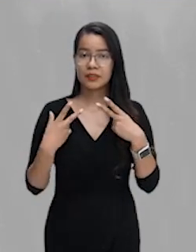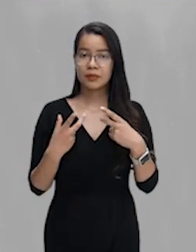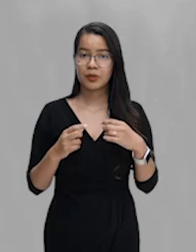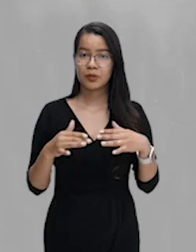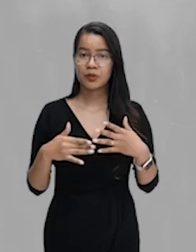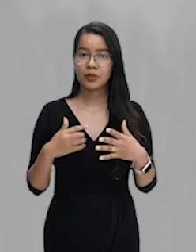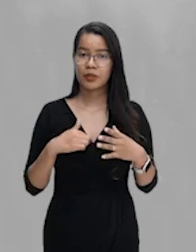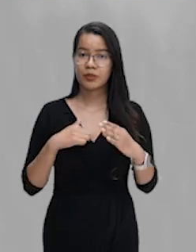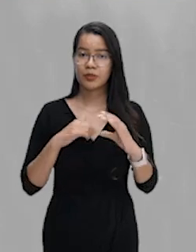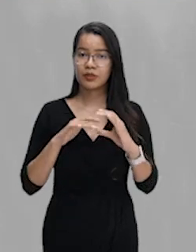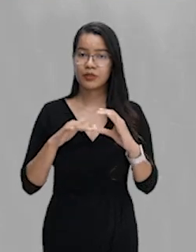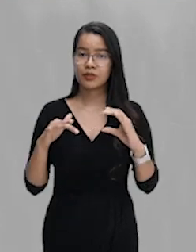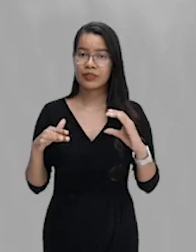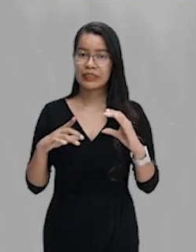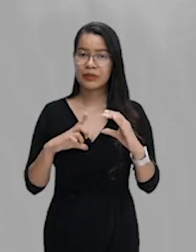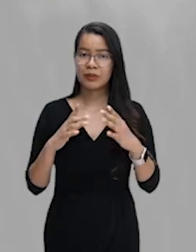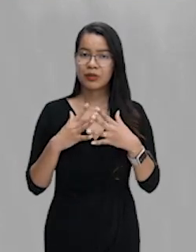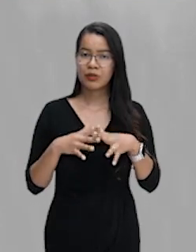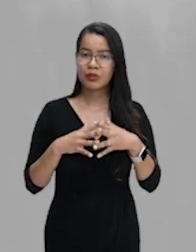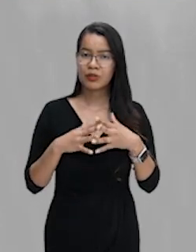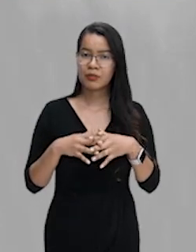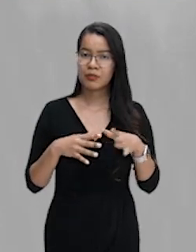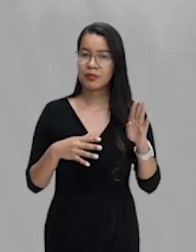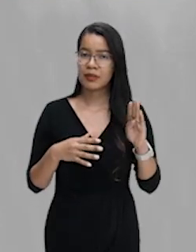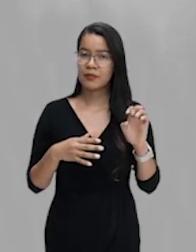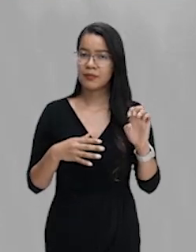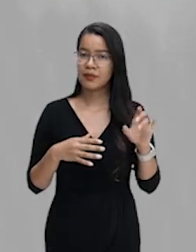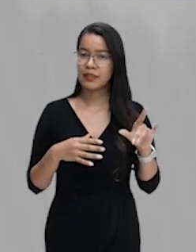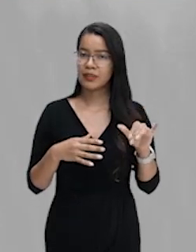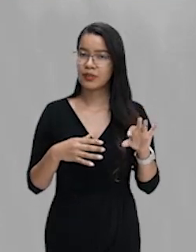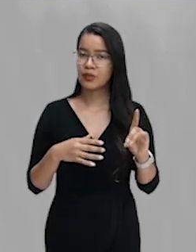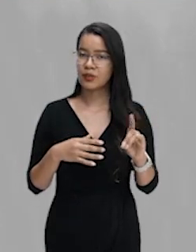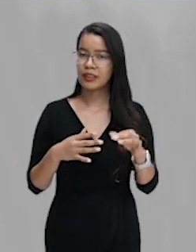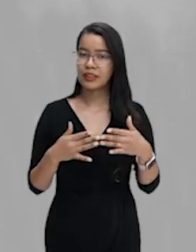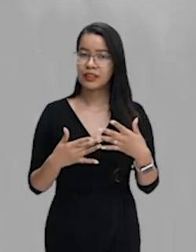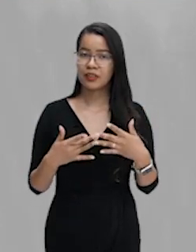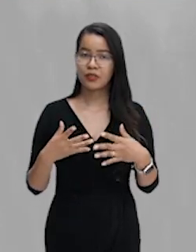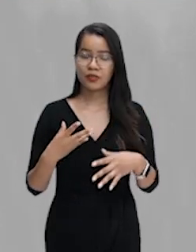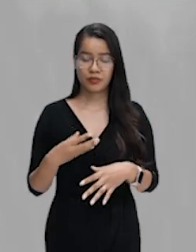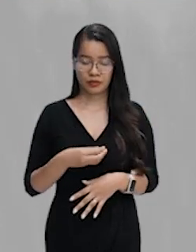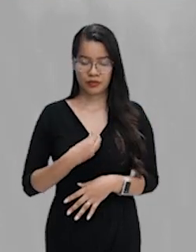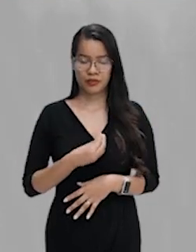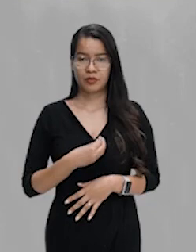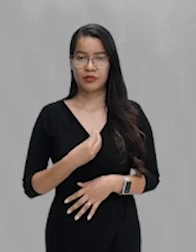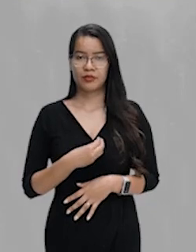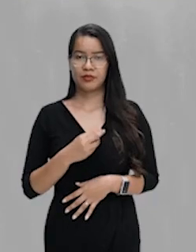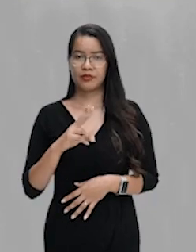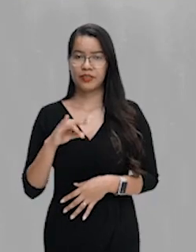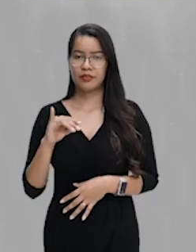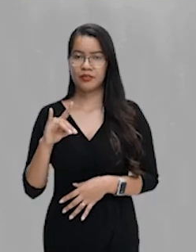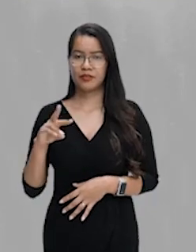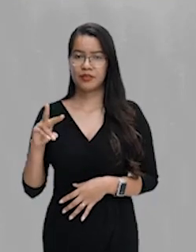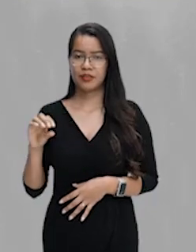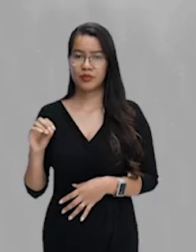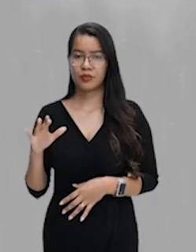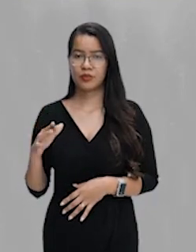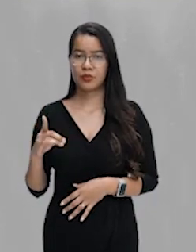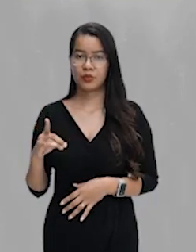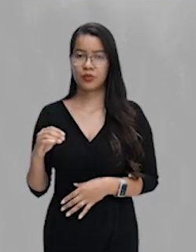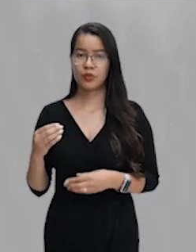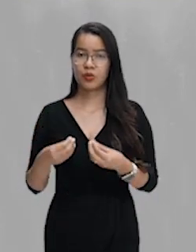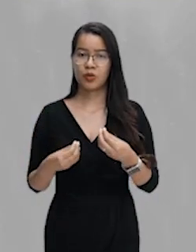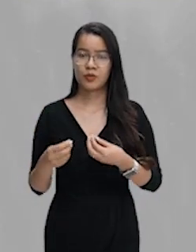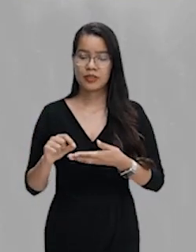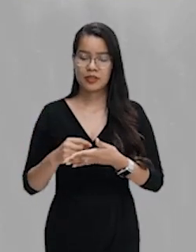que eu estava conjugando, eu dei uma confundida que falei bebido? Pois é. Então, vivido, vivido, do jeito que escreve.